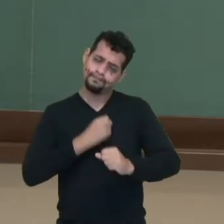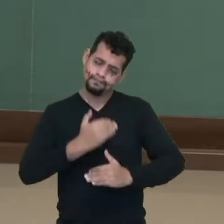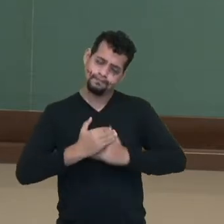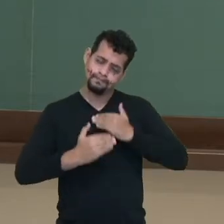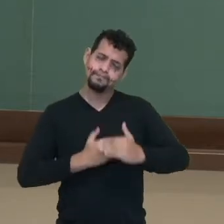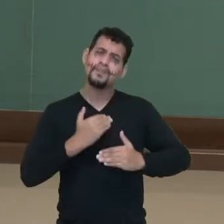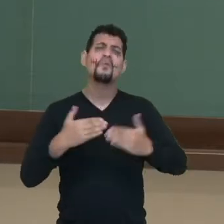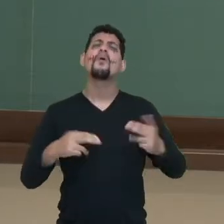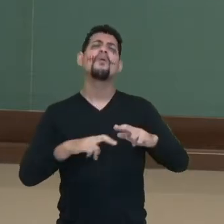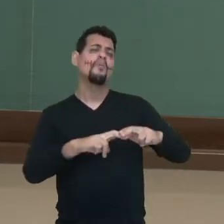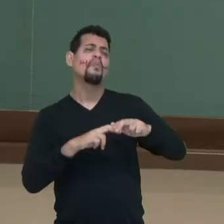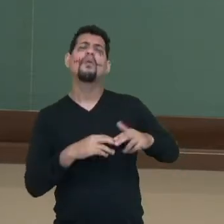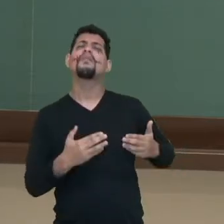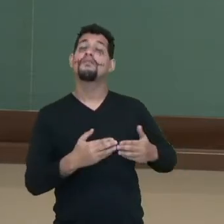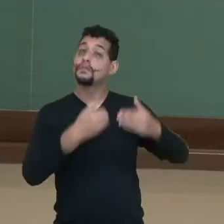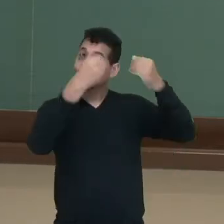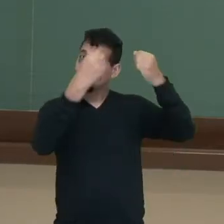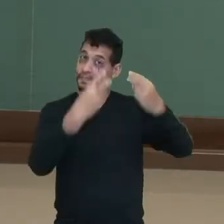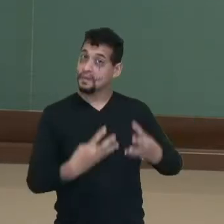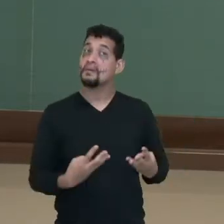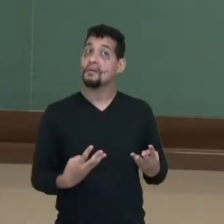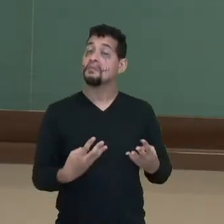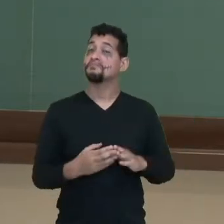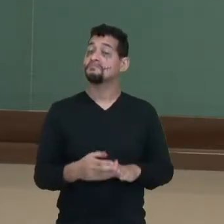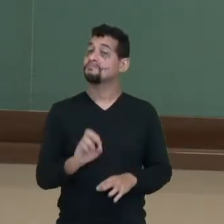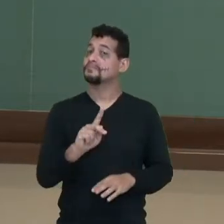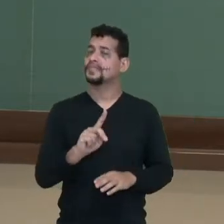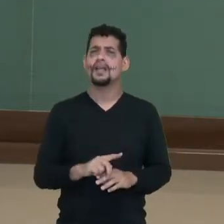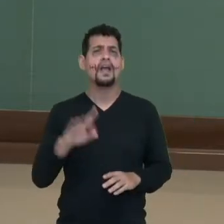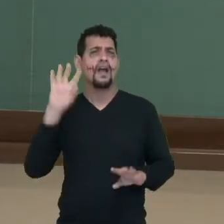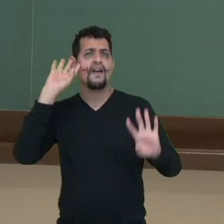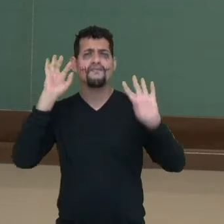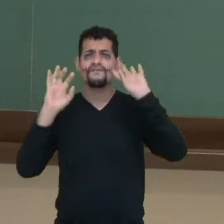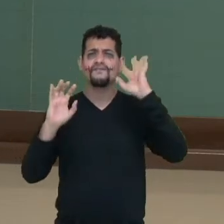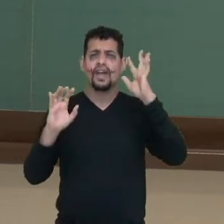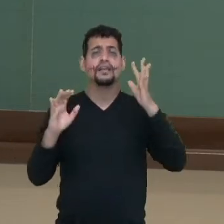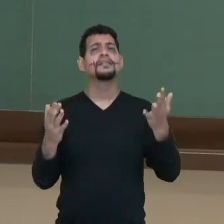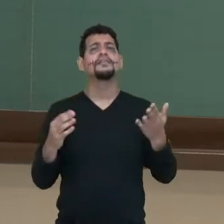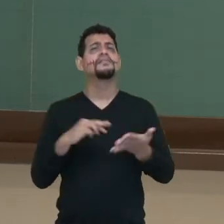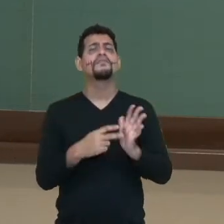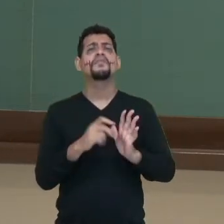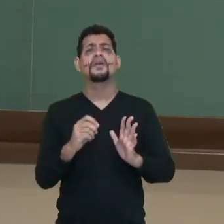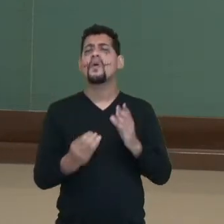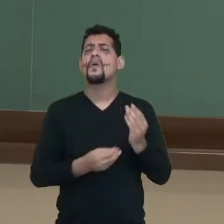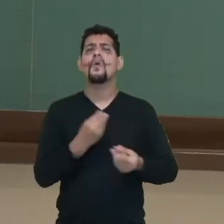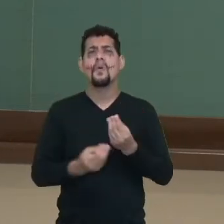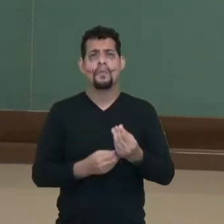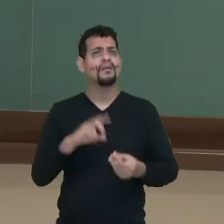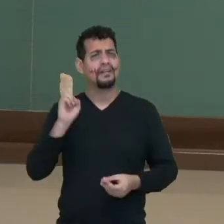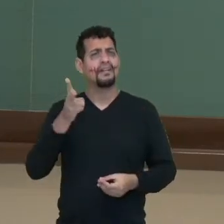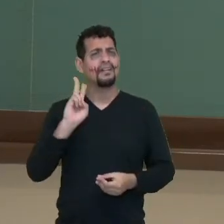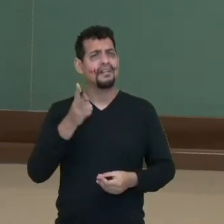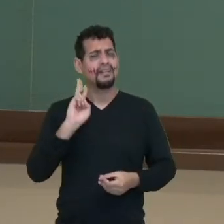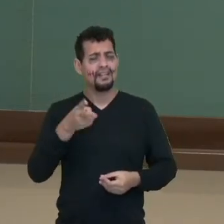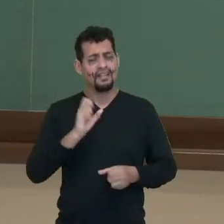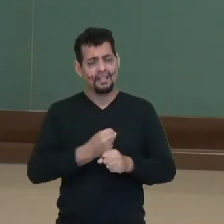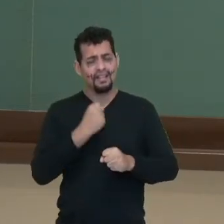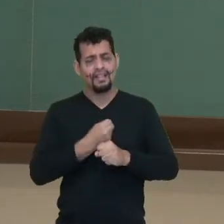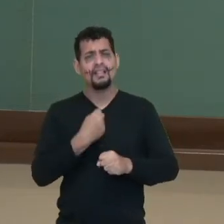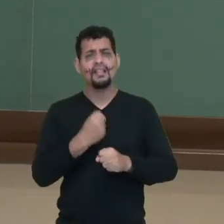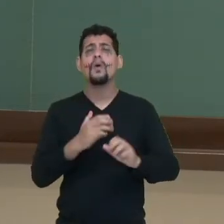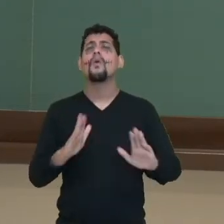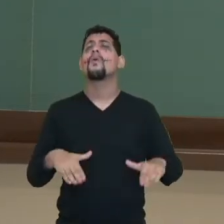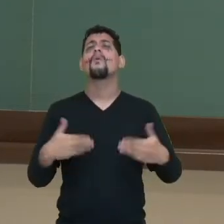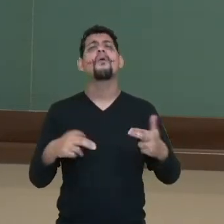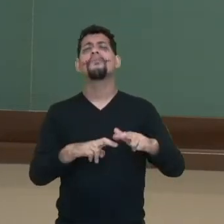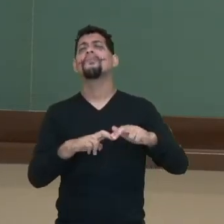a razão? Comenta, tá? As festas populares, elas acontecem todos os anos. Qual